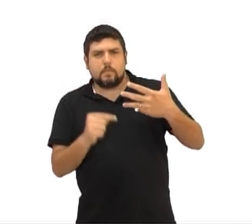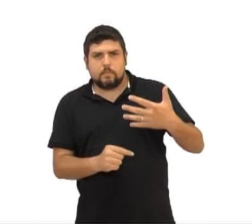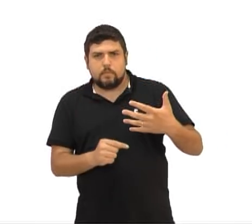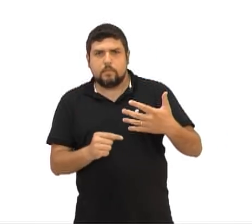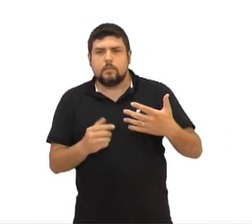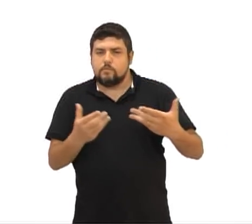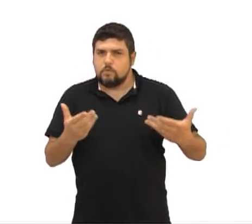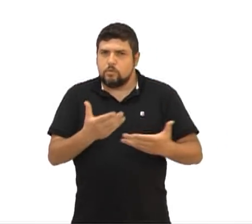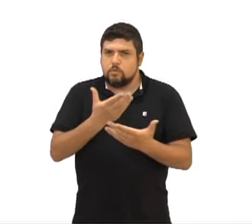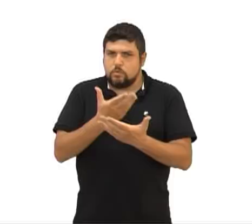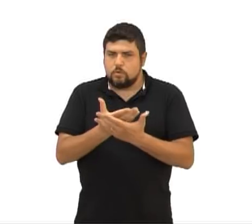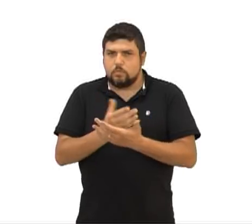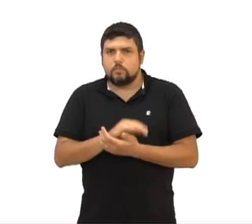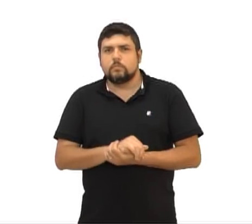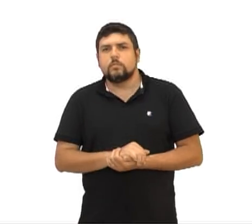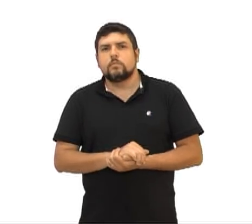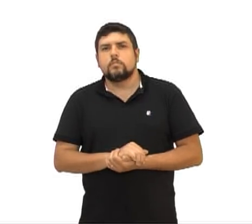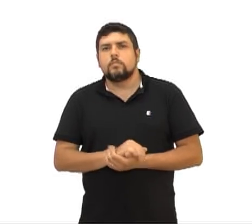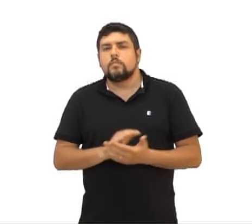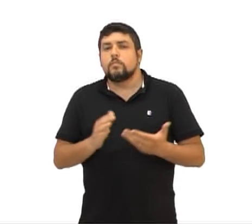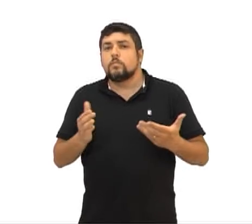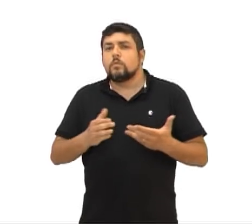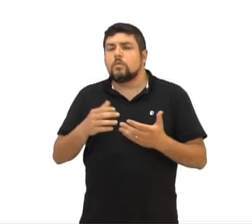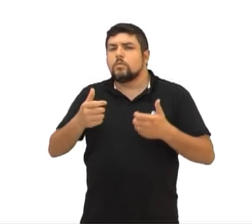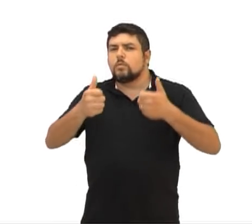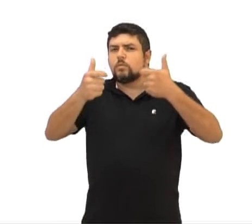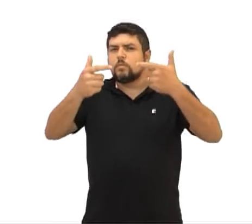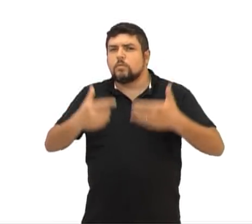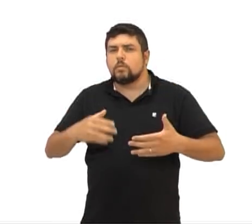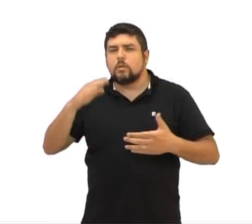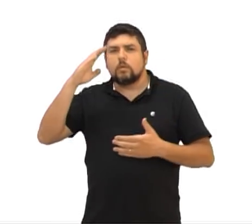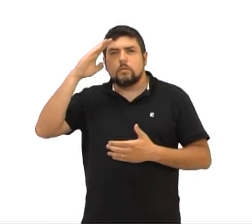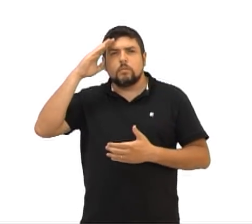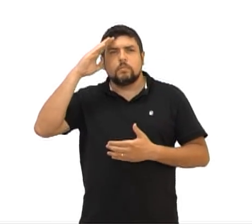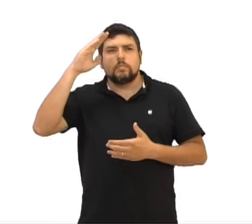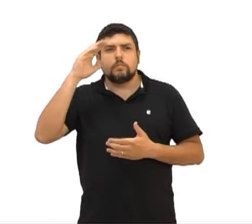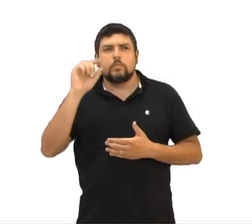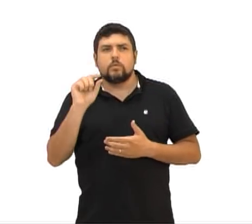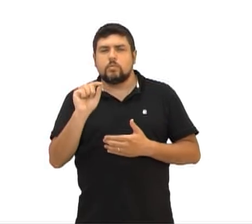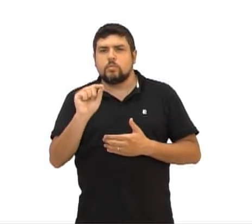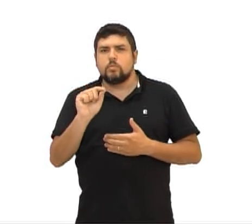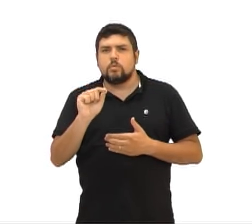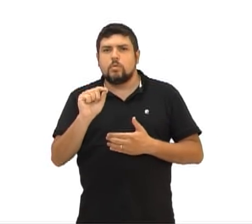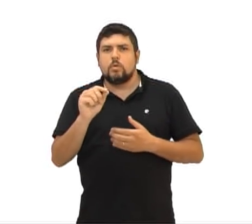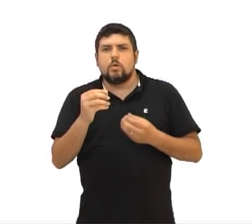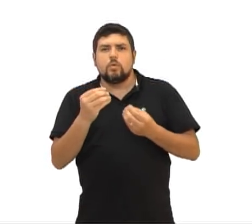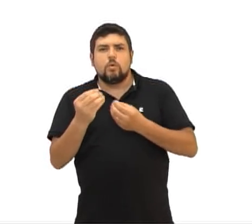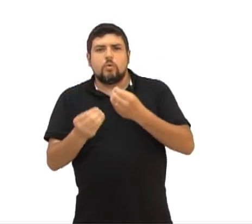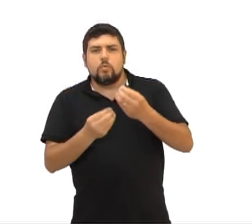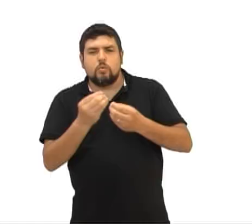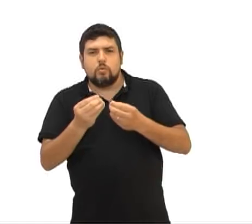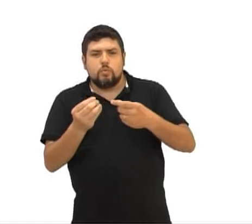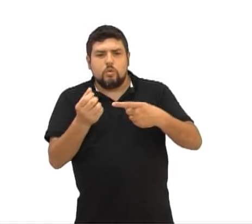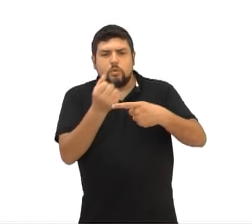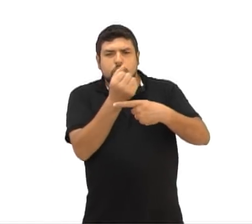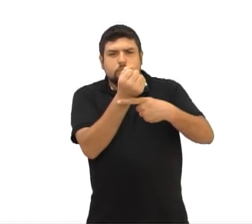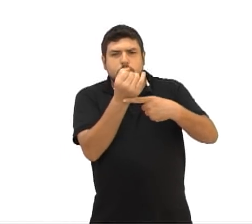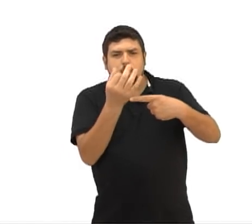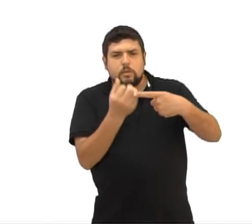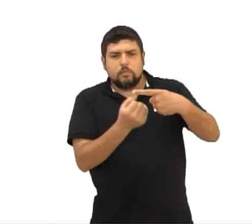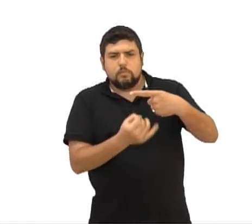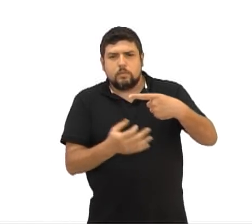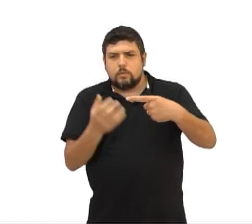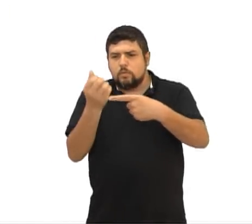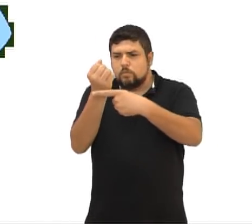falar sobre a propriedade fundamental das proporções, produtos dos meios, que é igual aos produtos